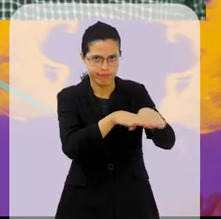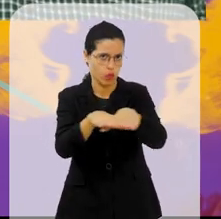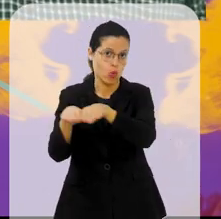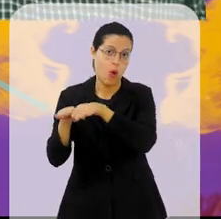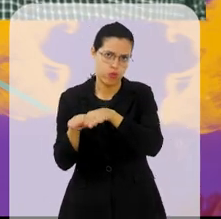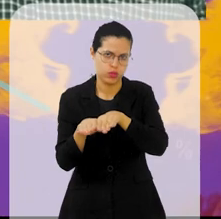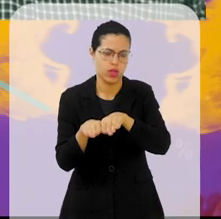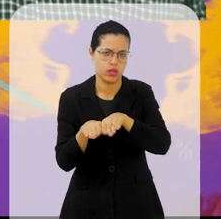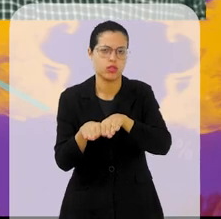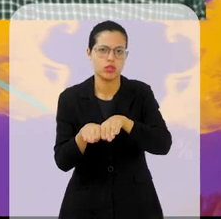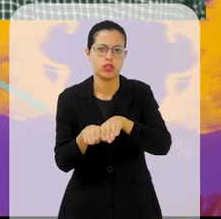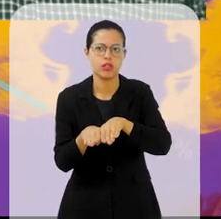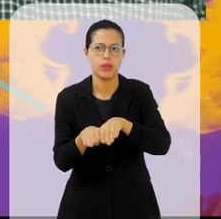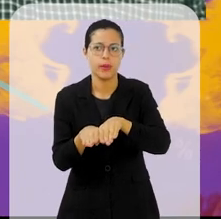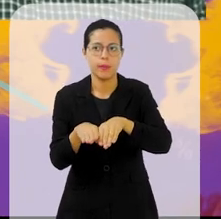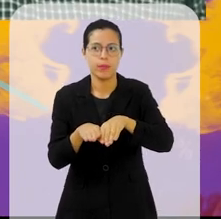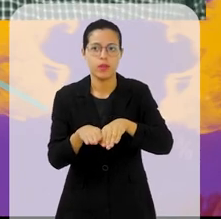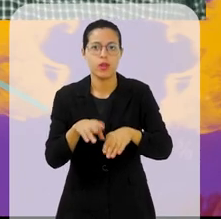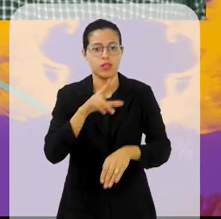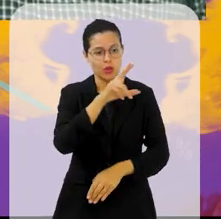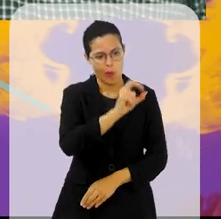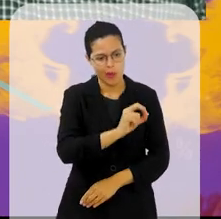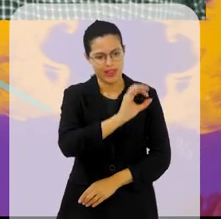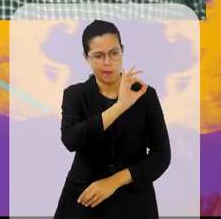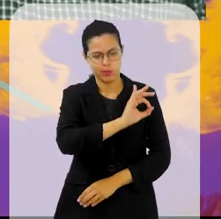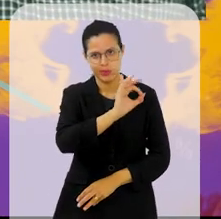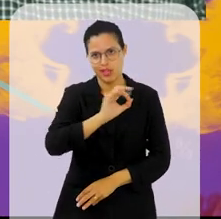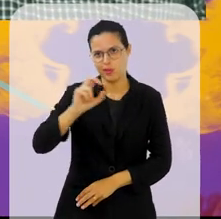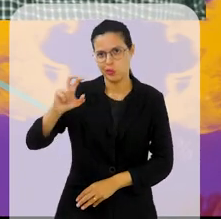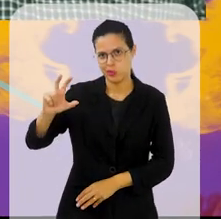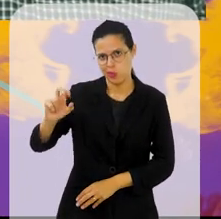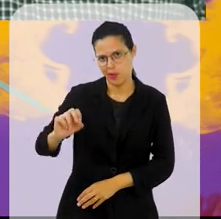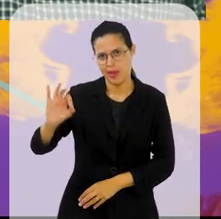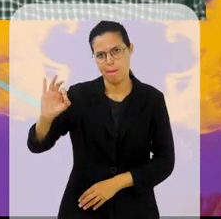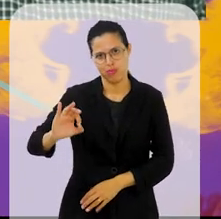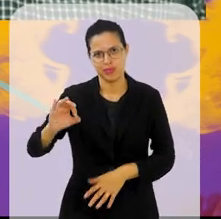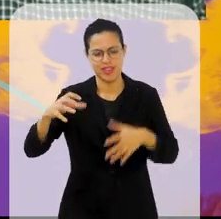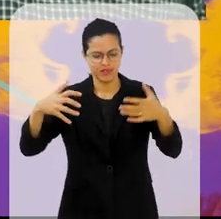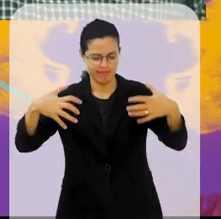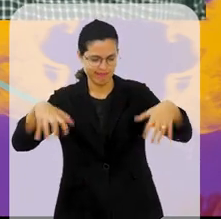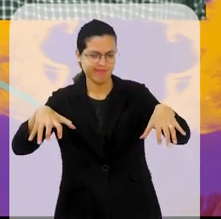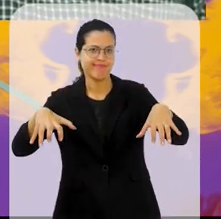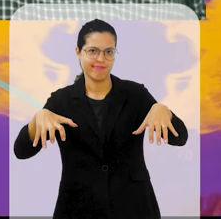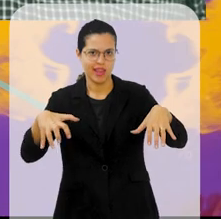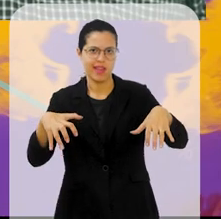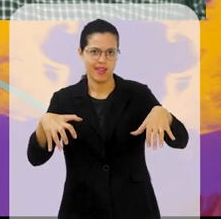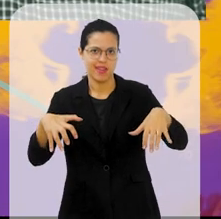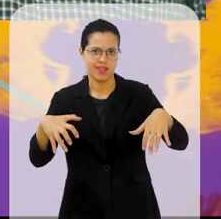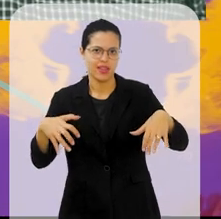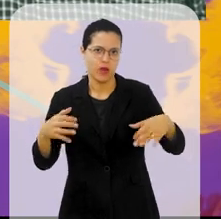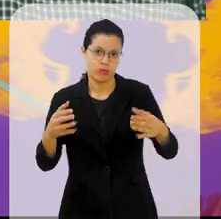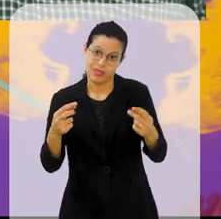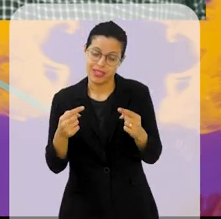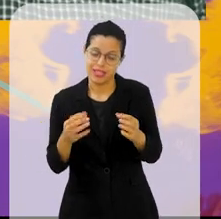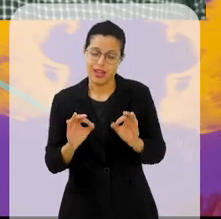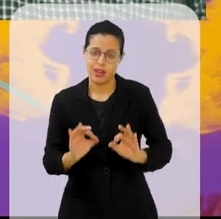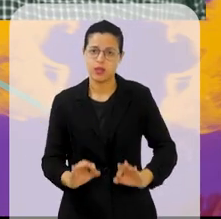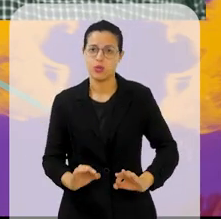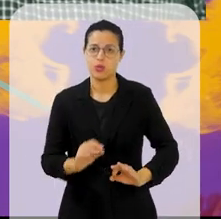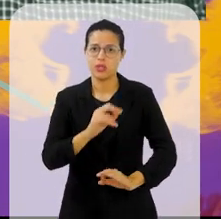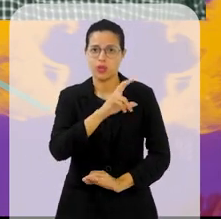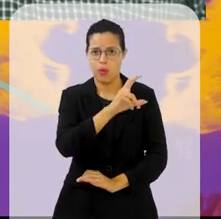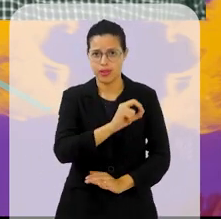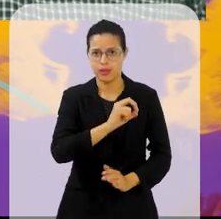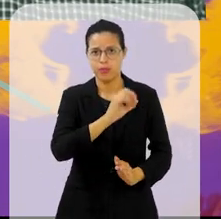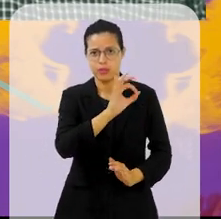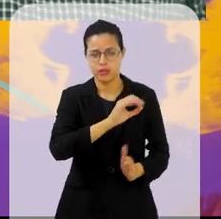paridade. A paridade ideal seria 50% para cada lado, aí seria a paridade ideal, se 50%